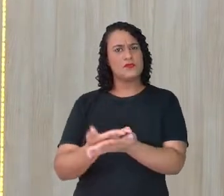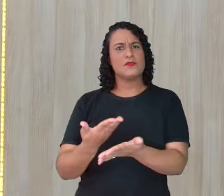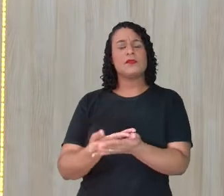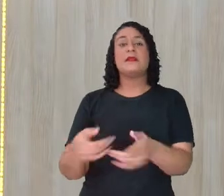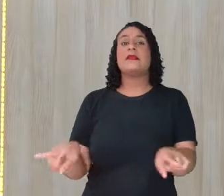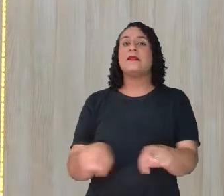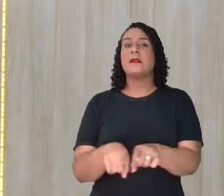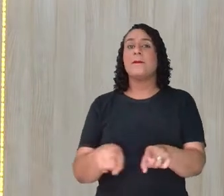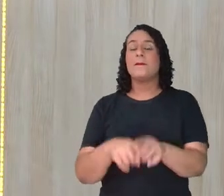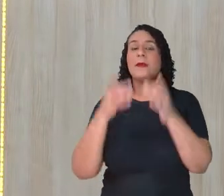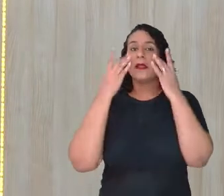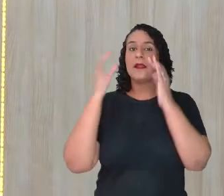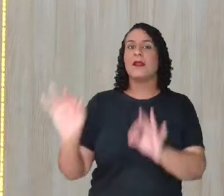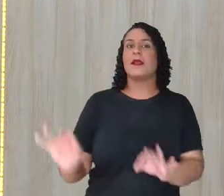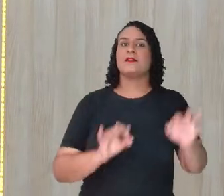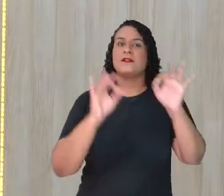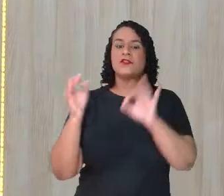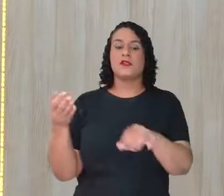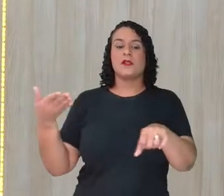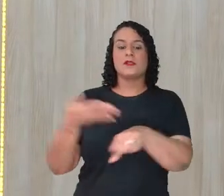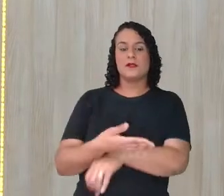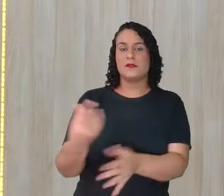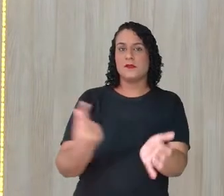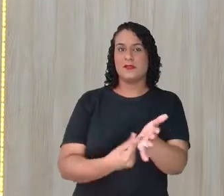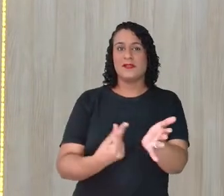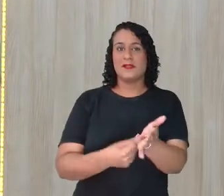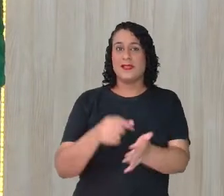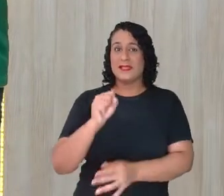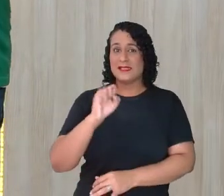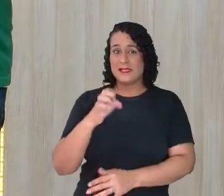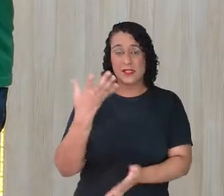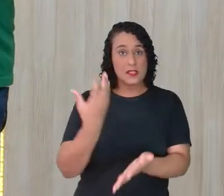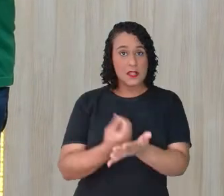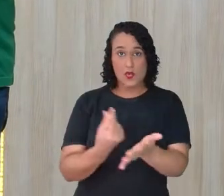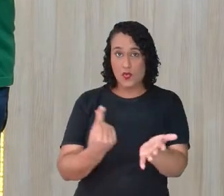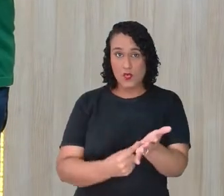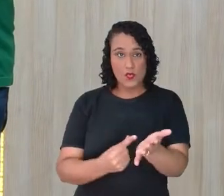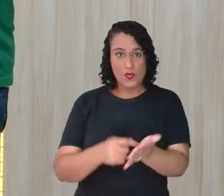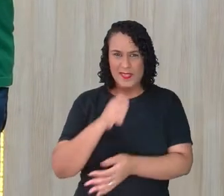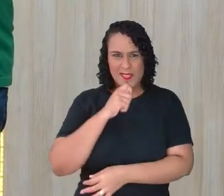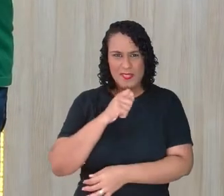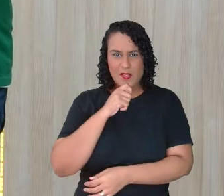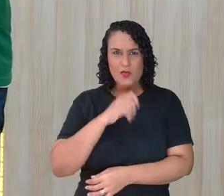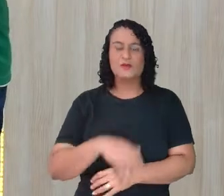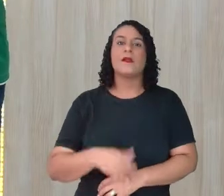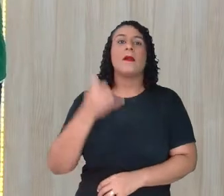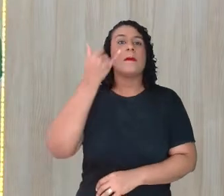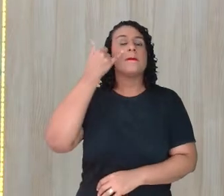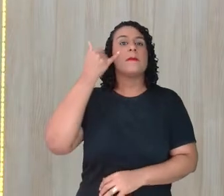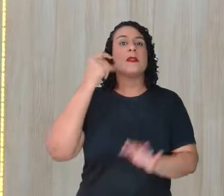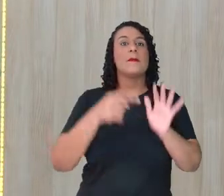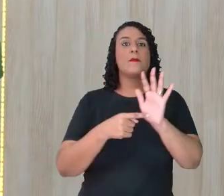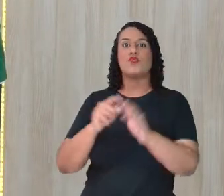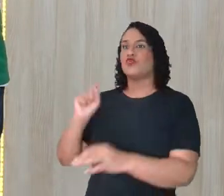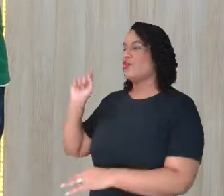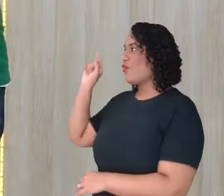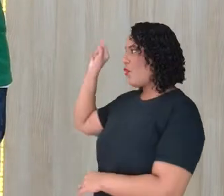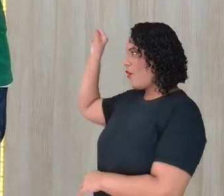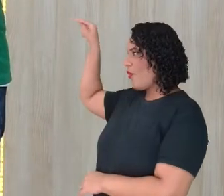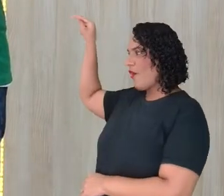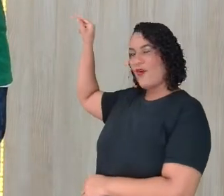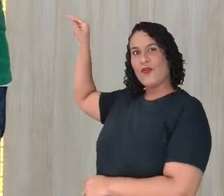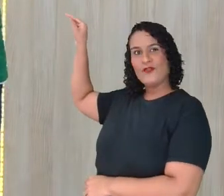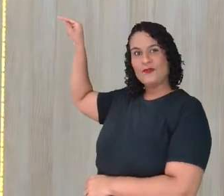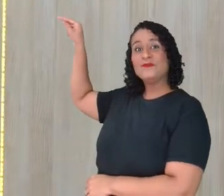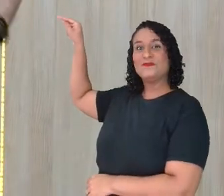do Educa Recife, que se você ainda não fez o download, nosso produtor Billy Boy já jogou aqui ó, no